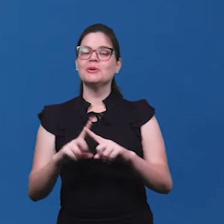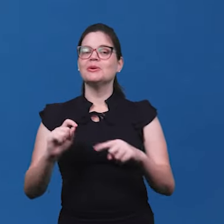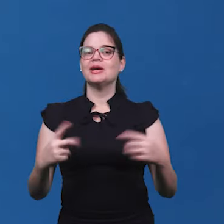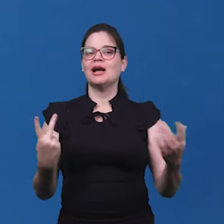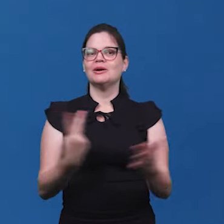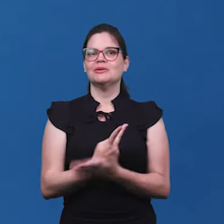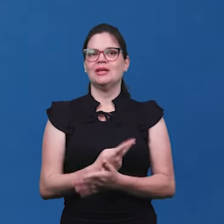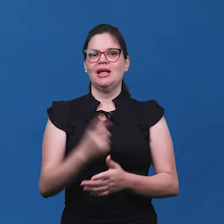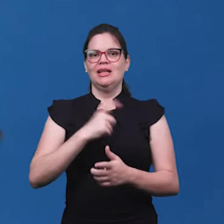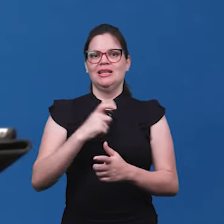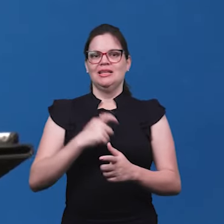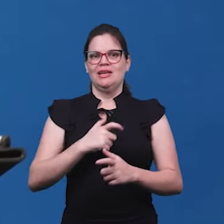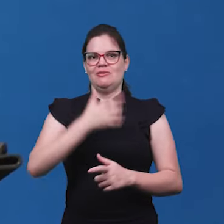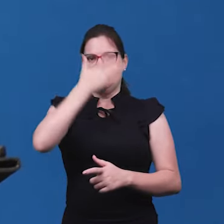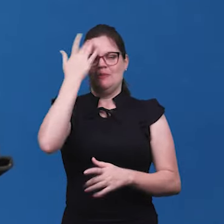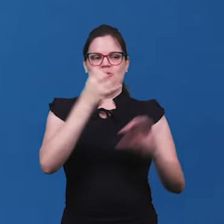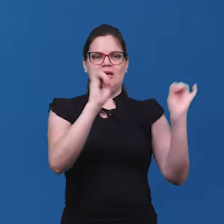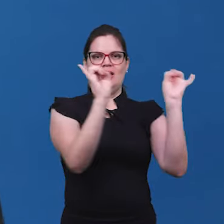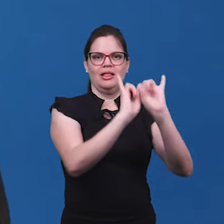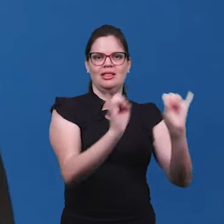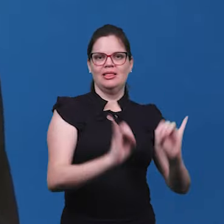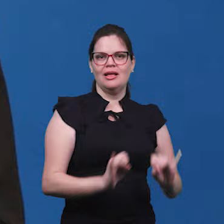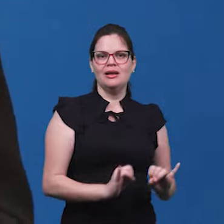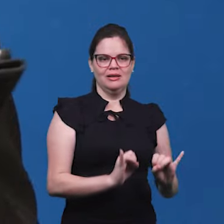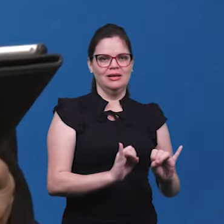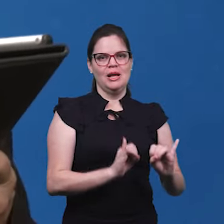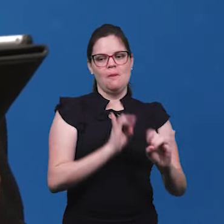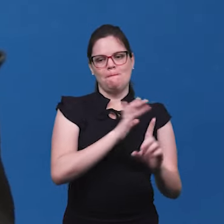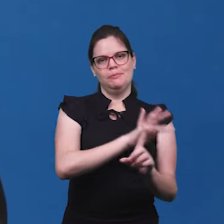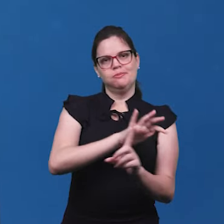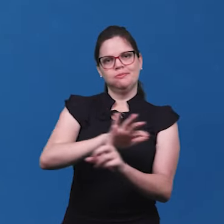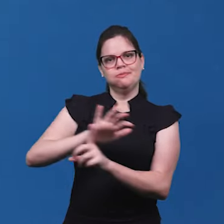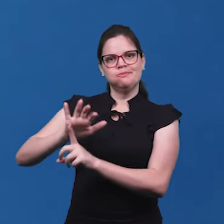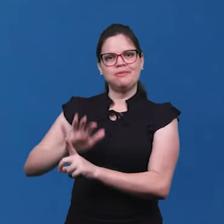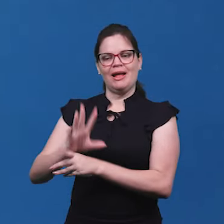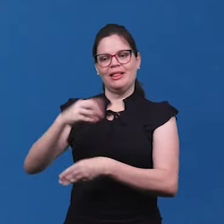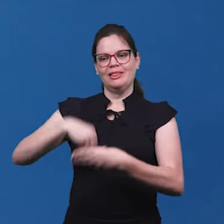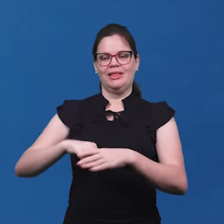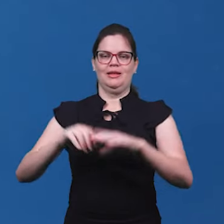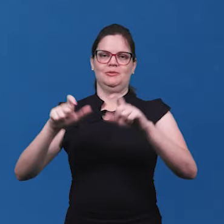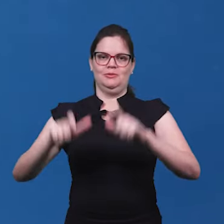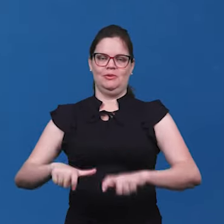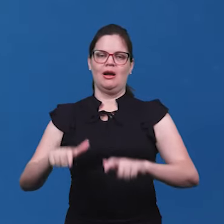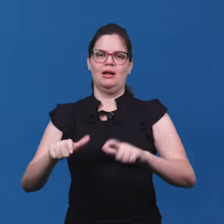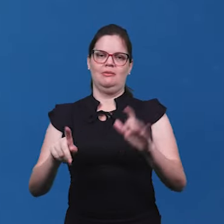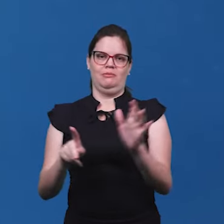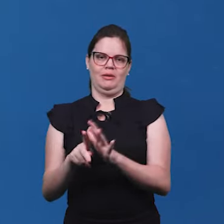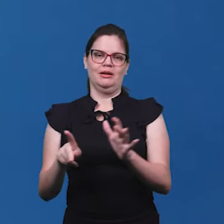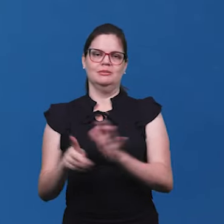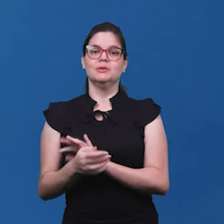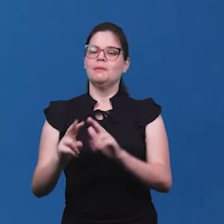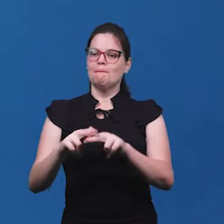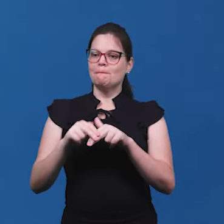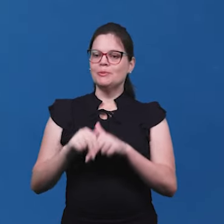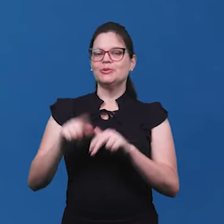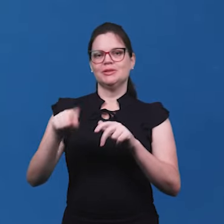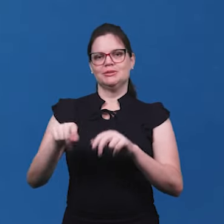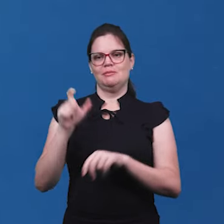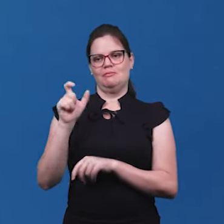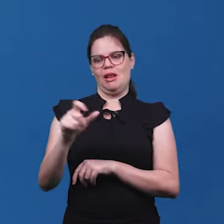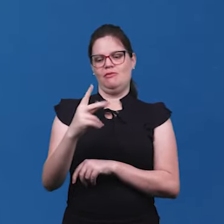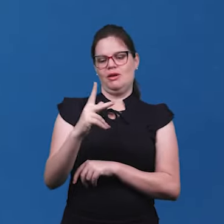diluiu uma quantidade imensa de pagãos no meio dos cristãos. Então houve essa união ou casamento. Por isso, a palavra Pérgamo está